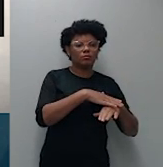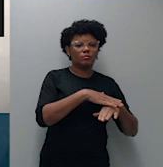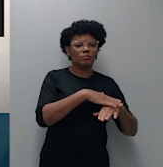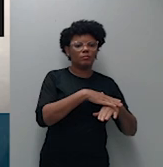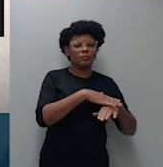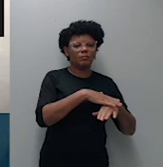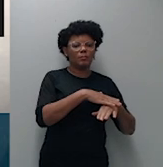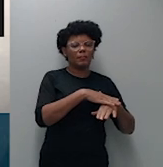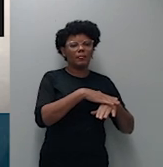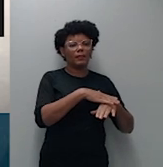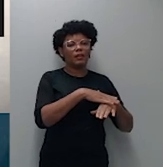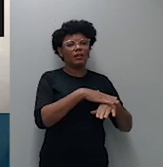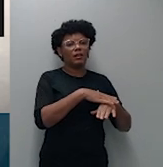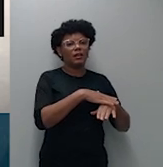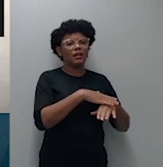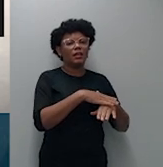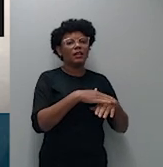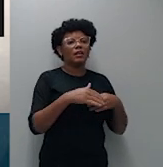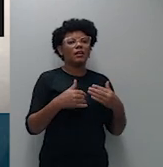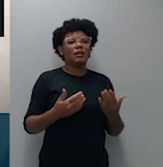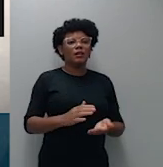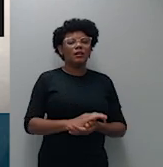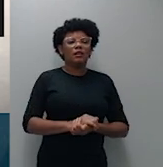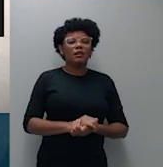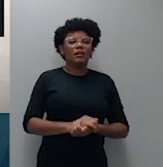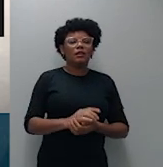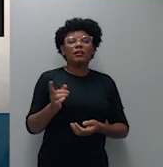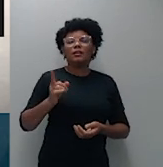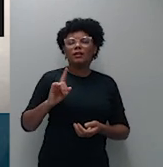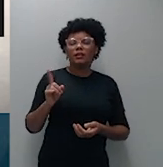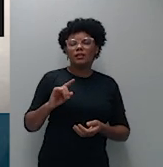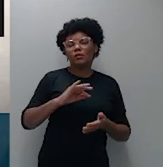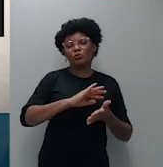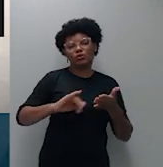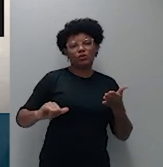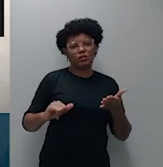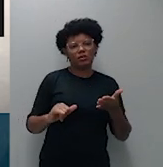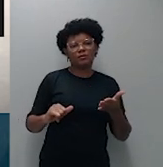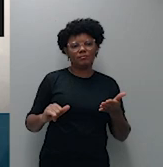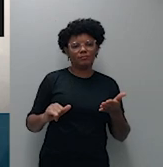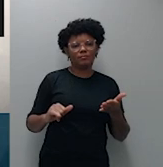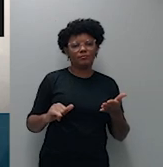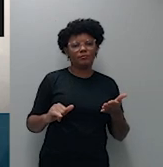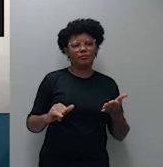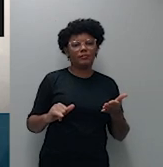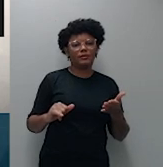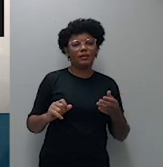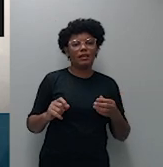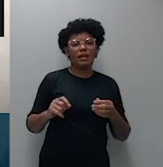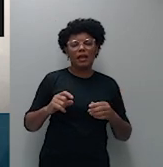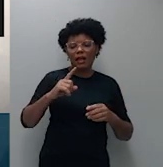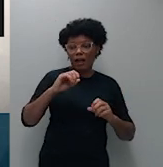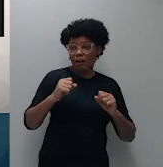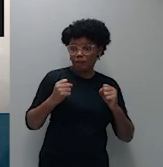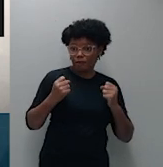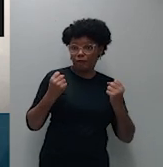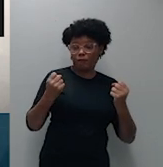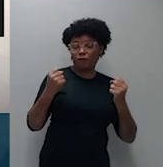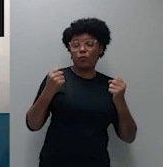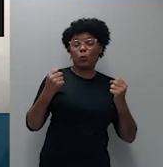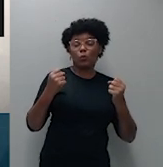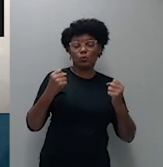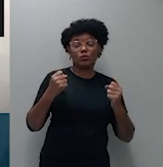como infringente não retira a força normativa de dispositivos do Código